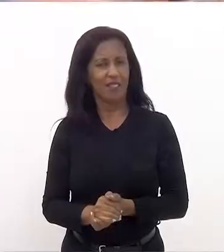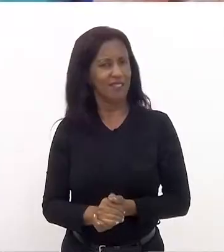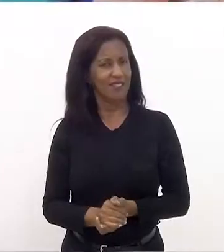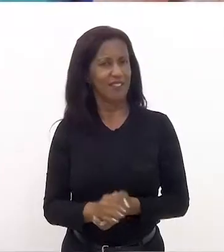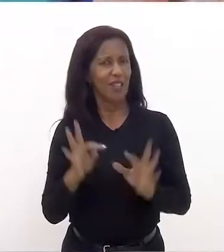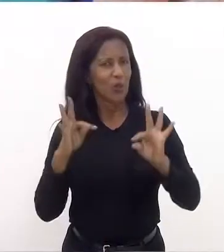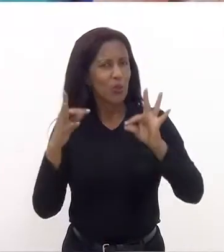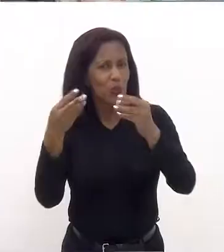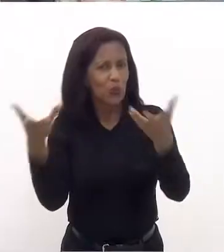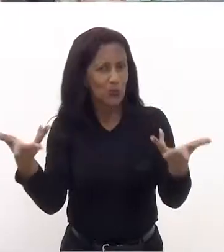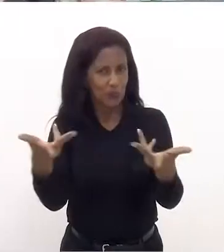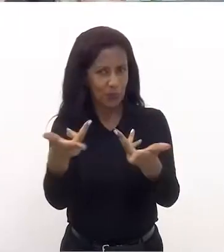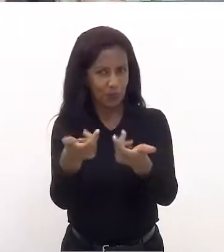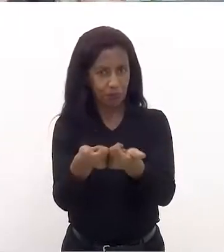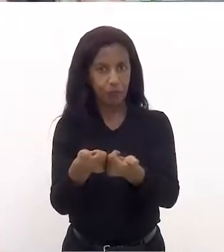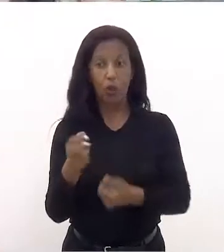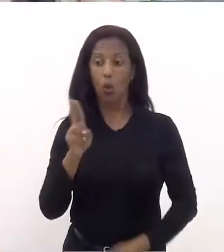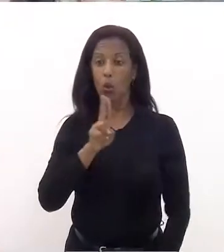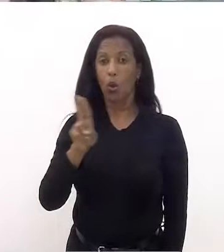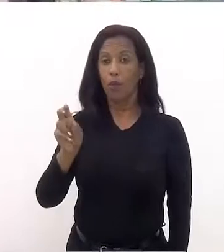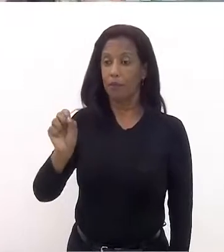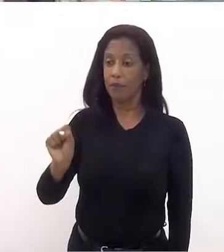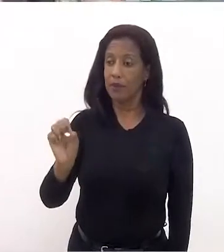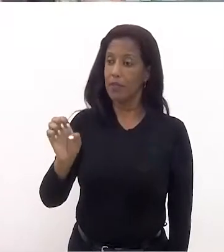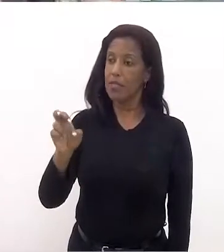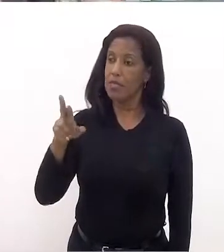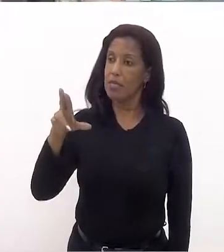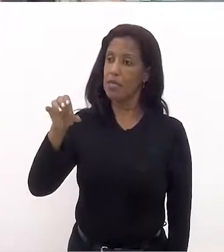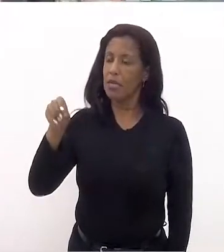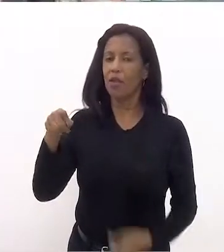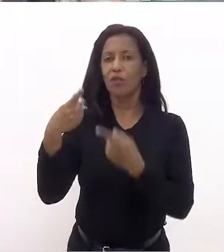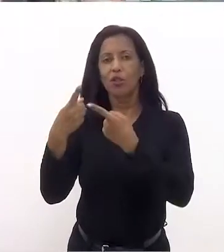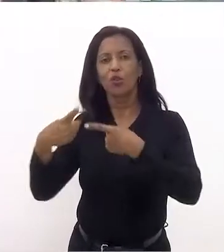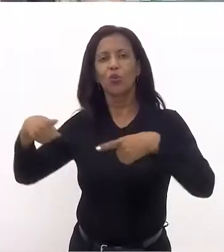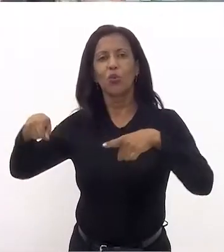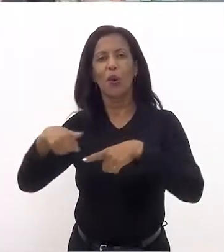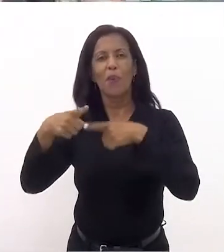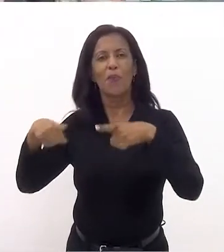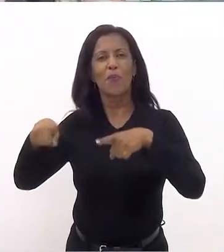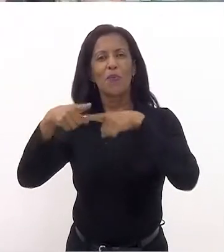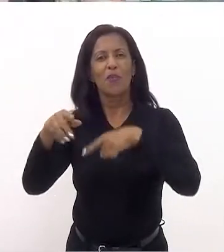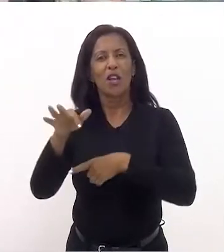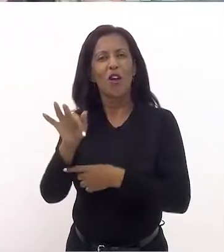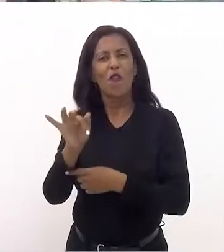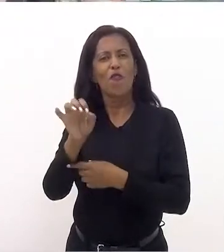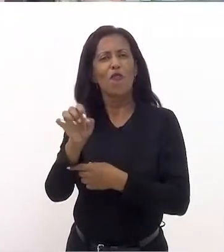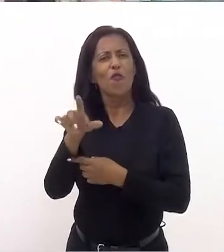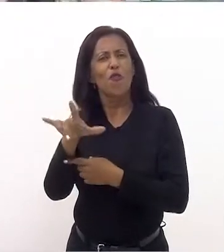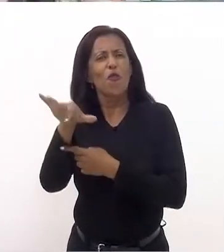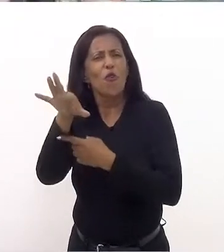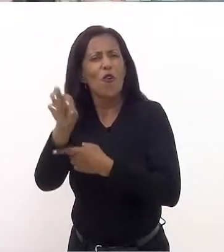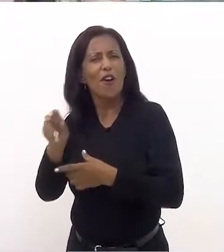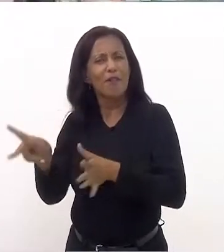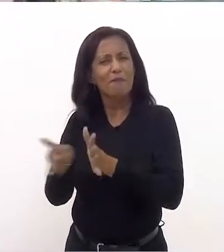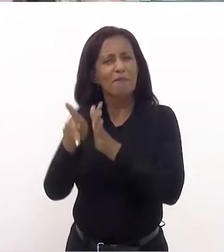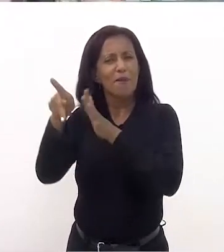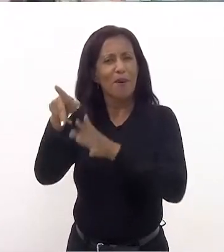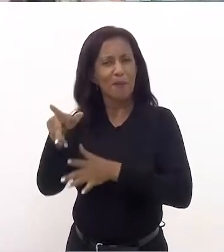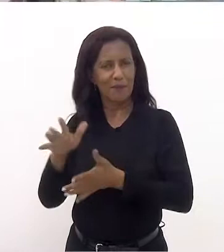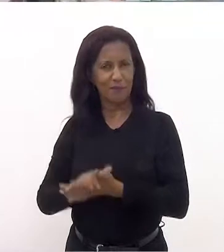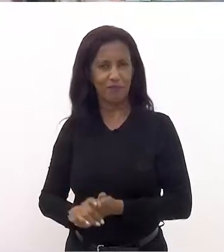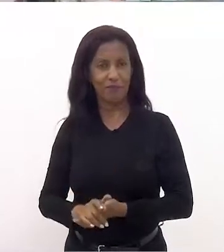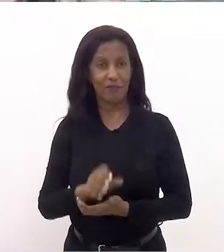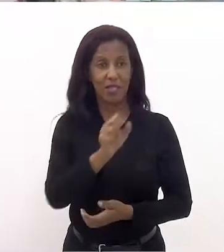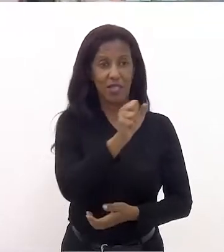todo maravilhoso. Bom, o nome de Sereno vem de uma cantiga do folclore mineiro, que diz